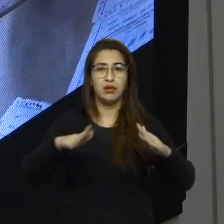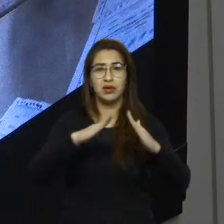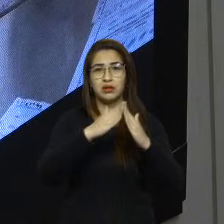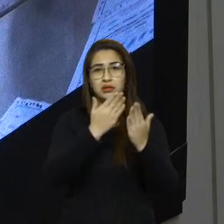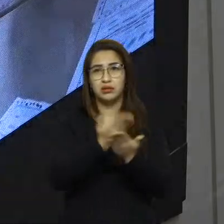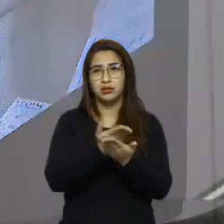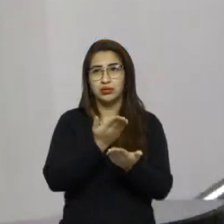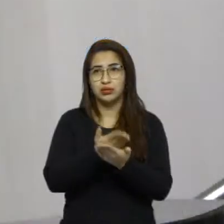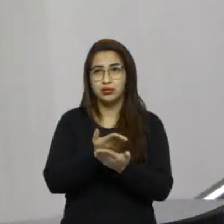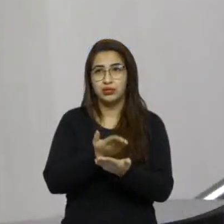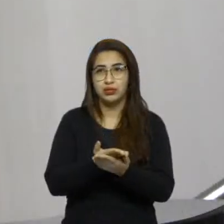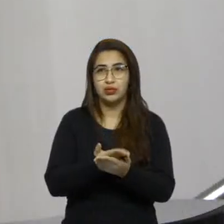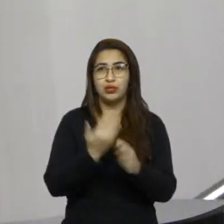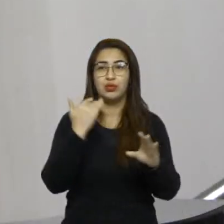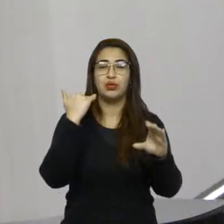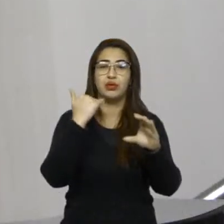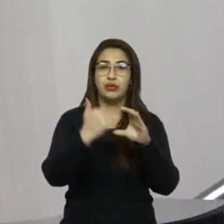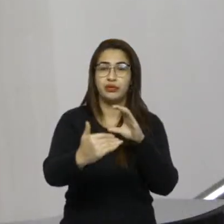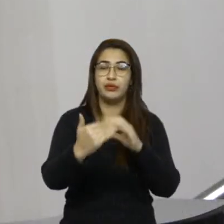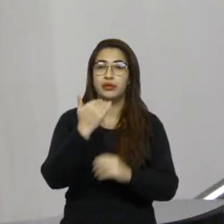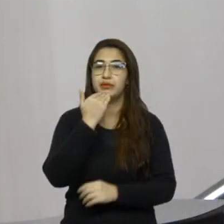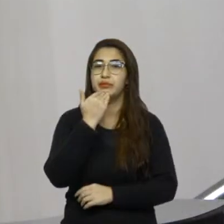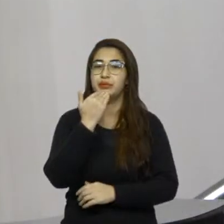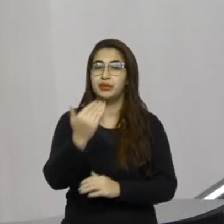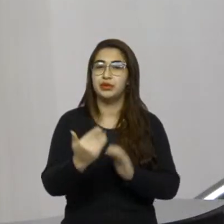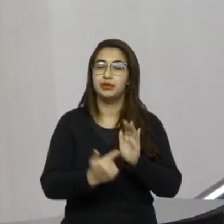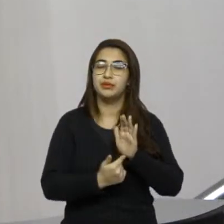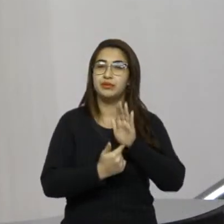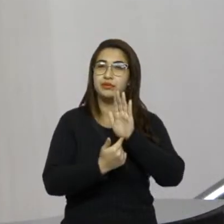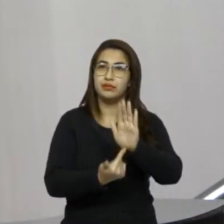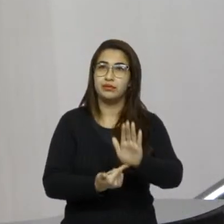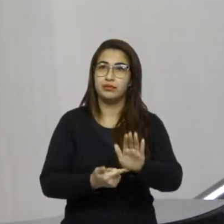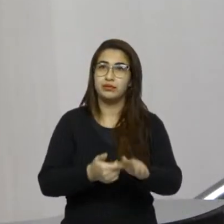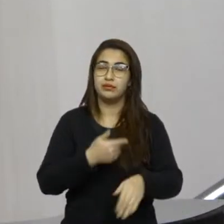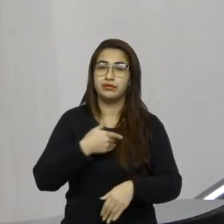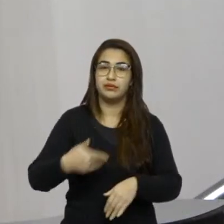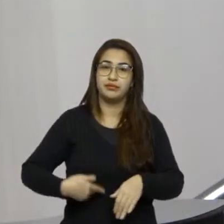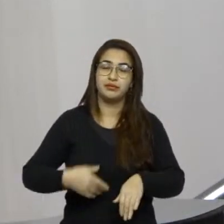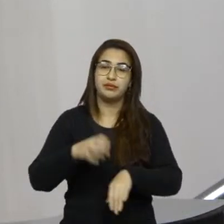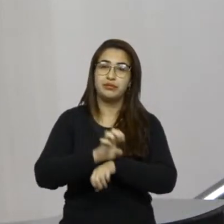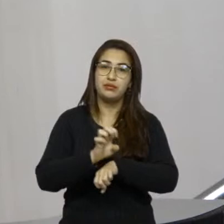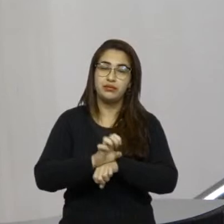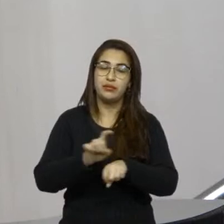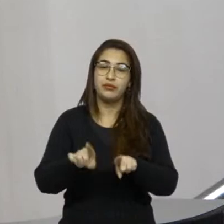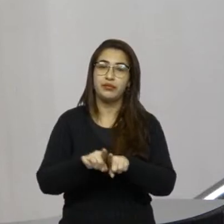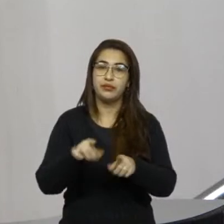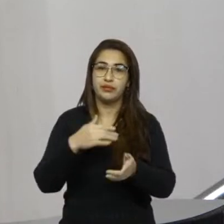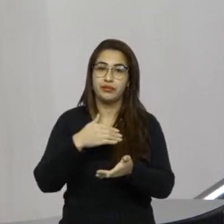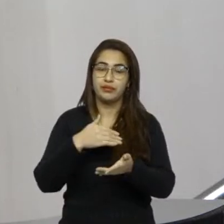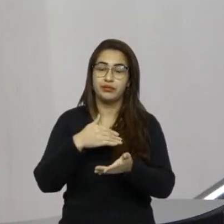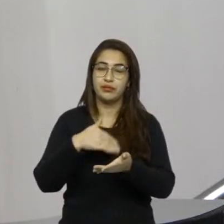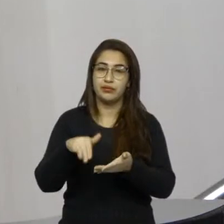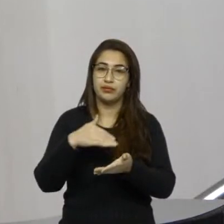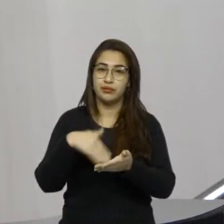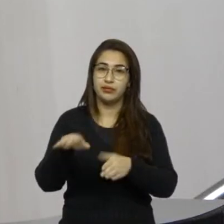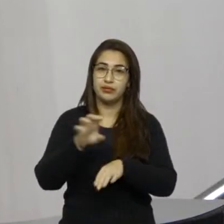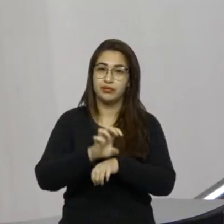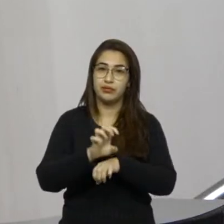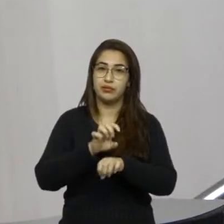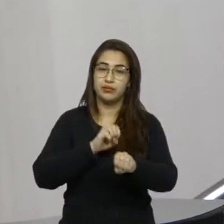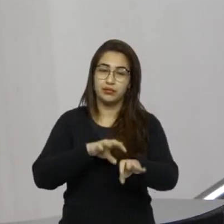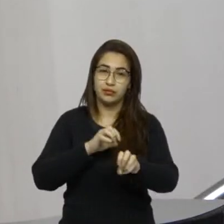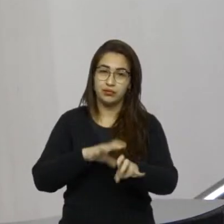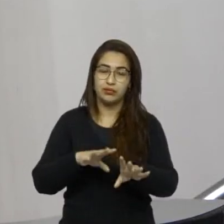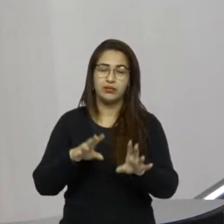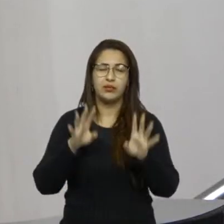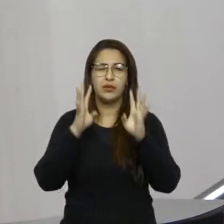escolas, estamos encaminhando essas reivindicações ao Governo do Estado, à Secretaria de Estado da Educação, e aqui reforçamos para que olhe com carinho para